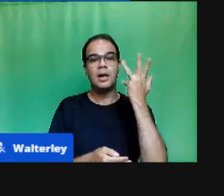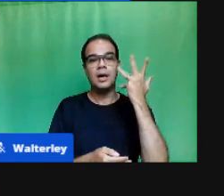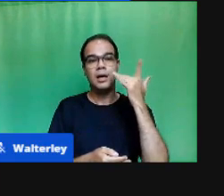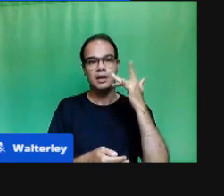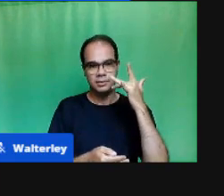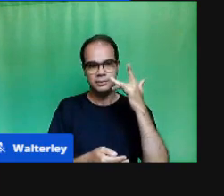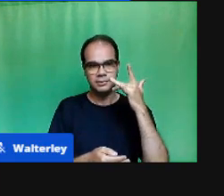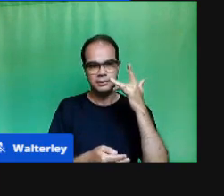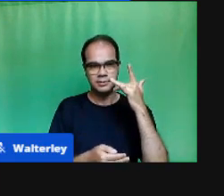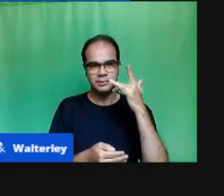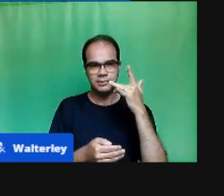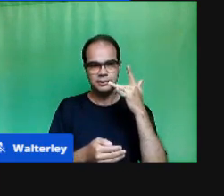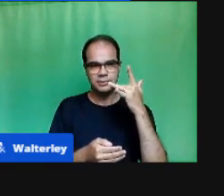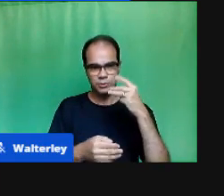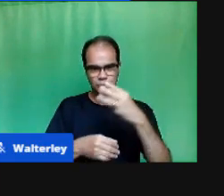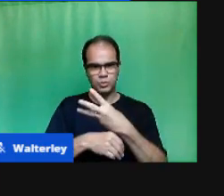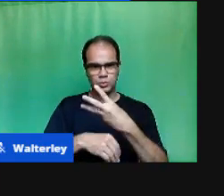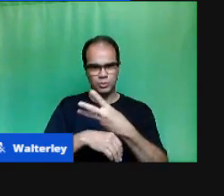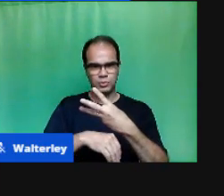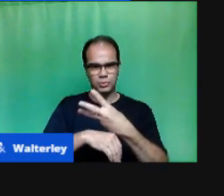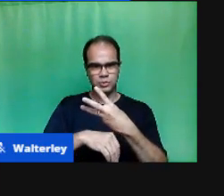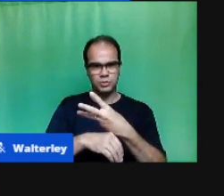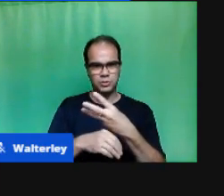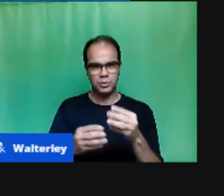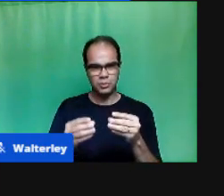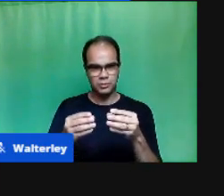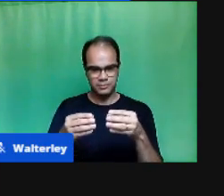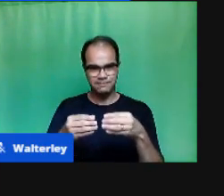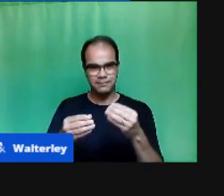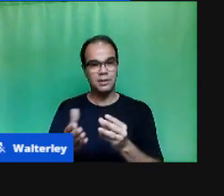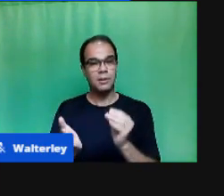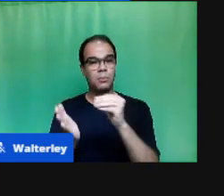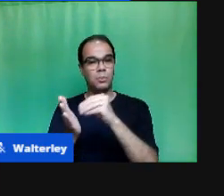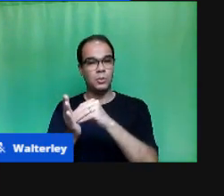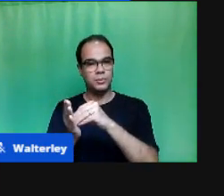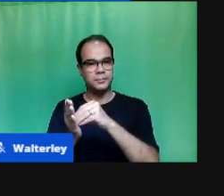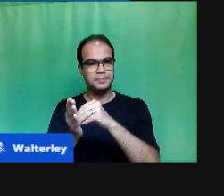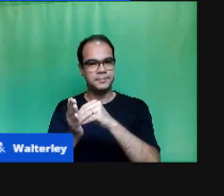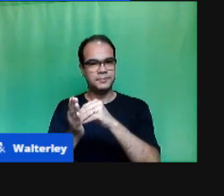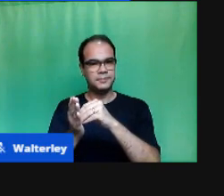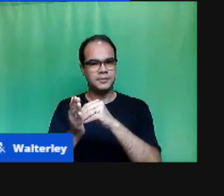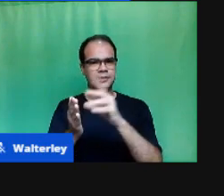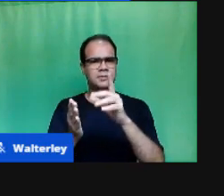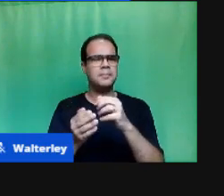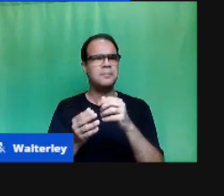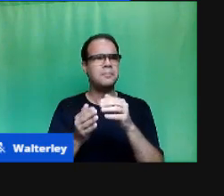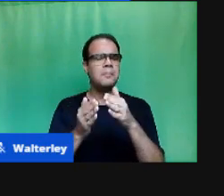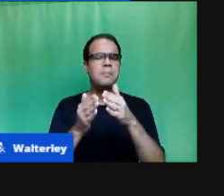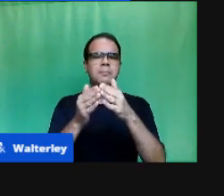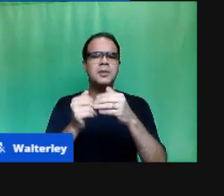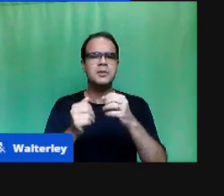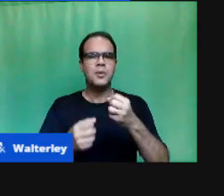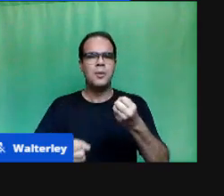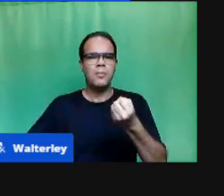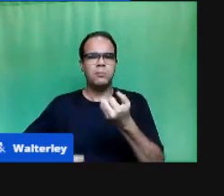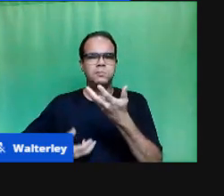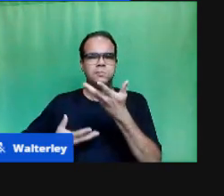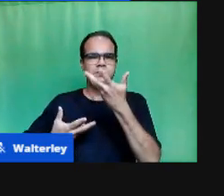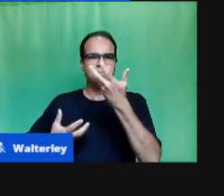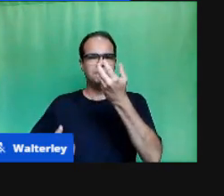criança que foi pedido pelo professor a leitura de um poema.